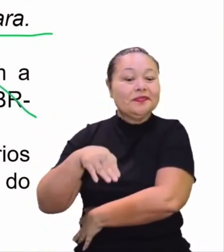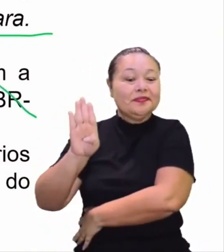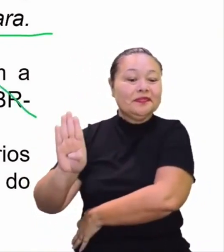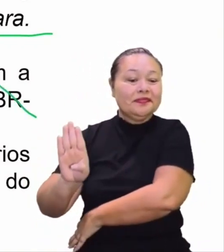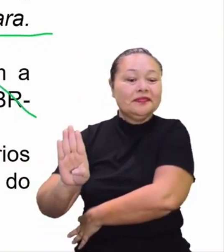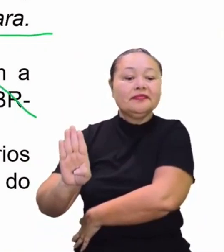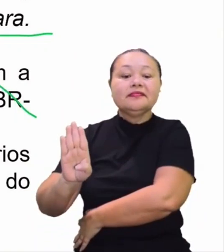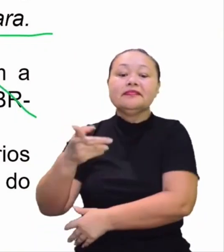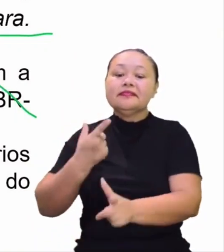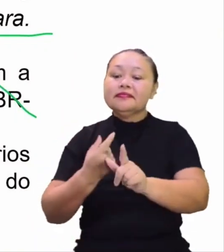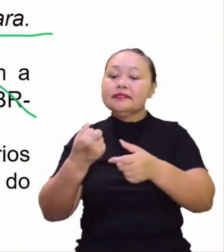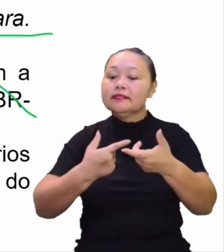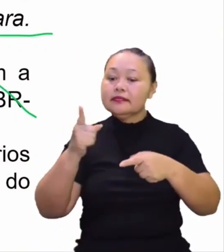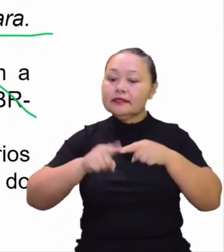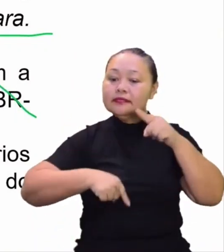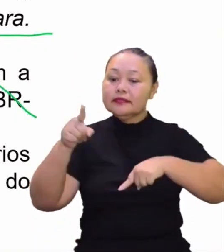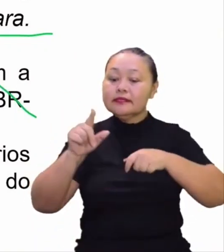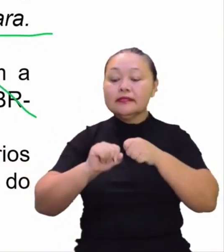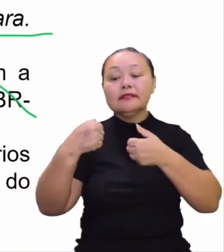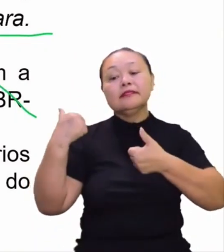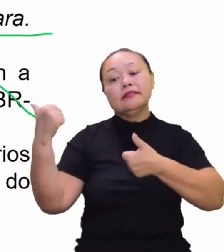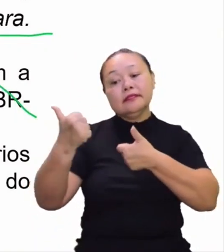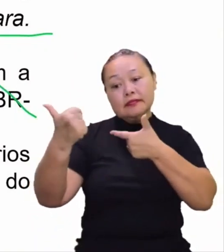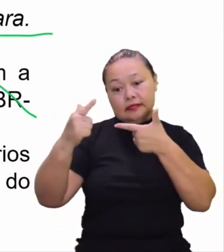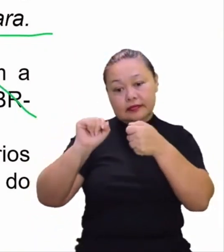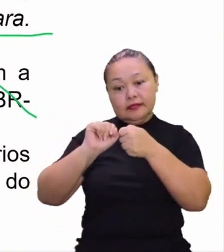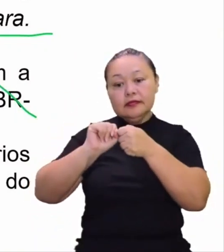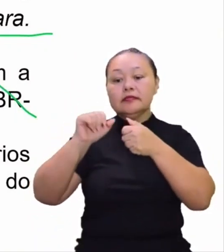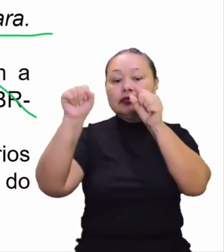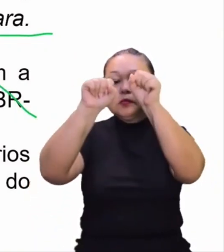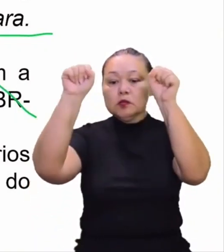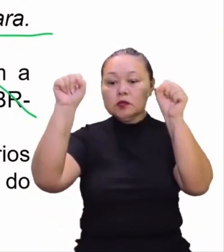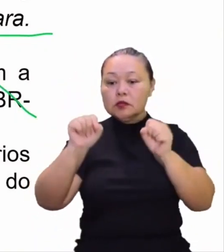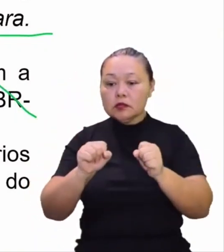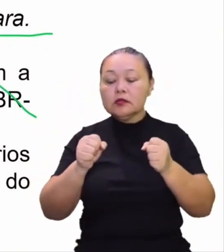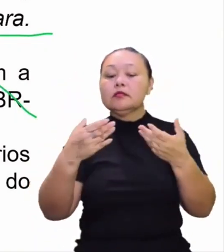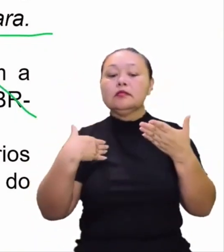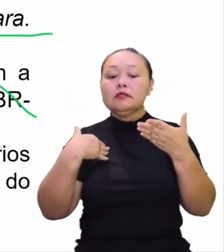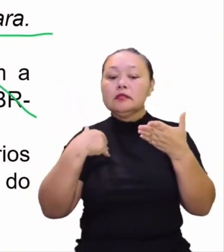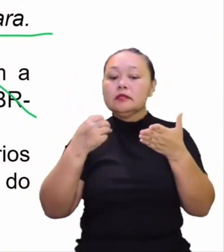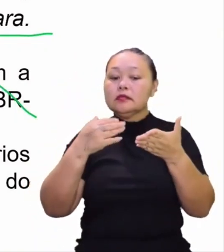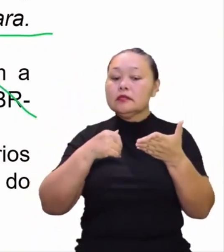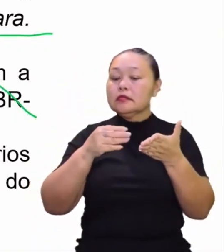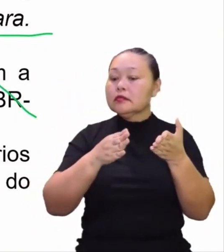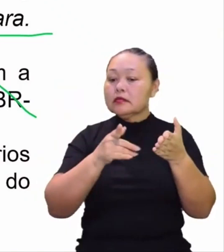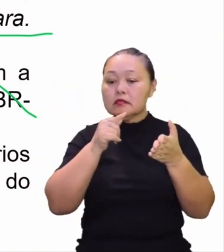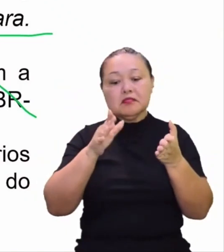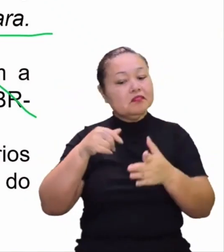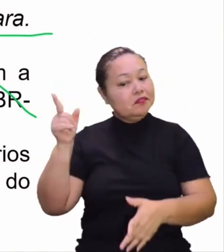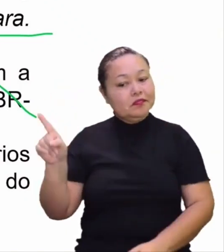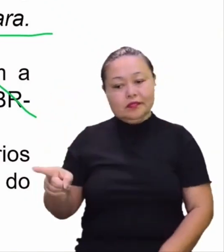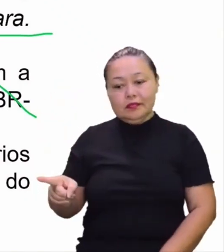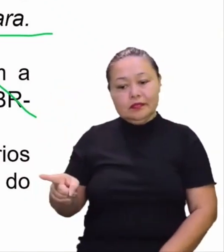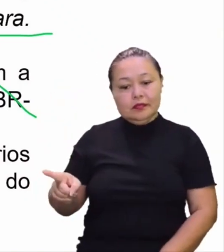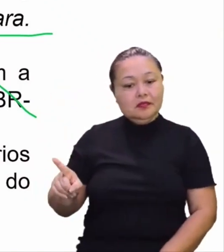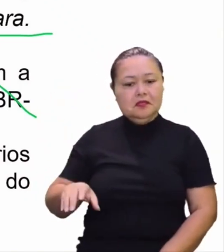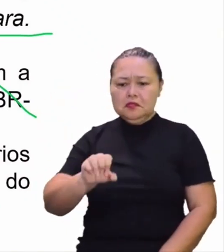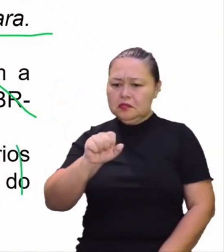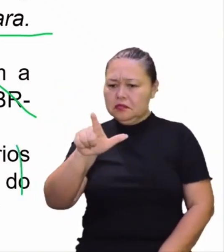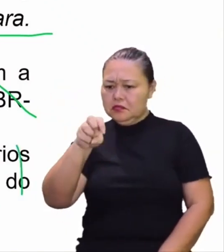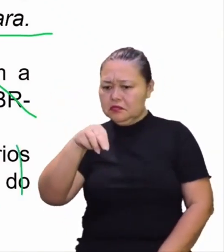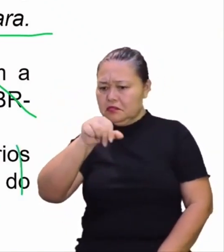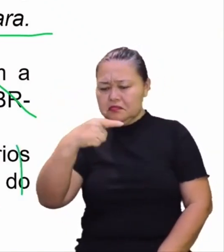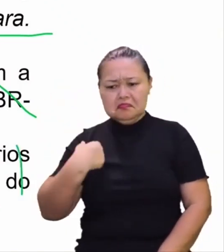A B é logística de exportação de produtos primários pelo sistema fluvial Solimões Amazonas. Não, ô louco, meu.